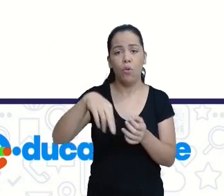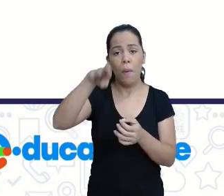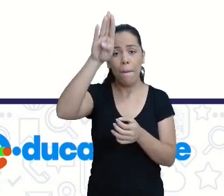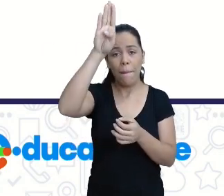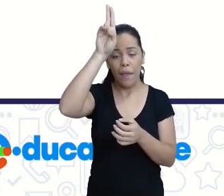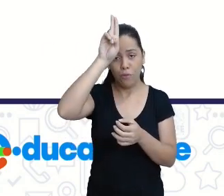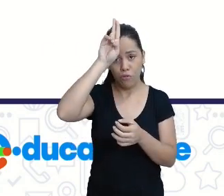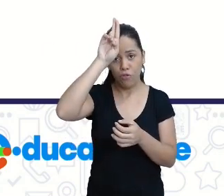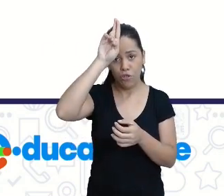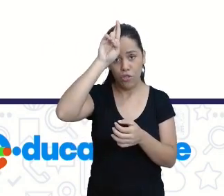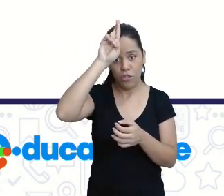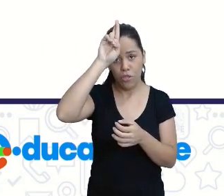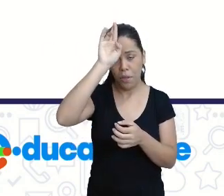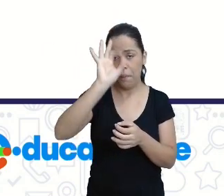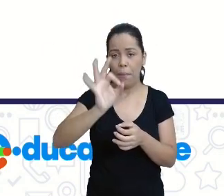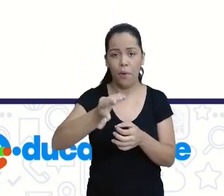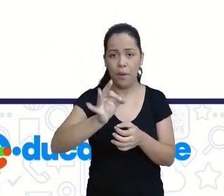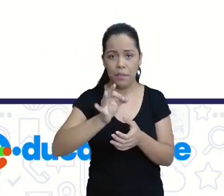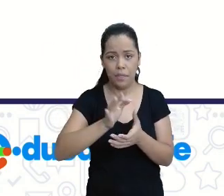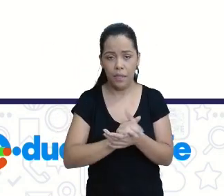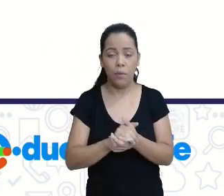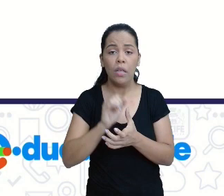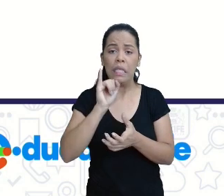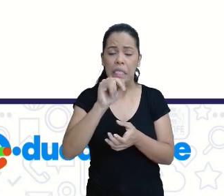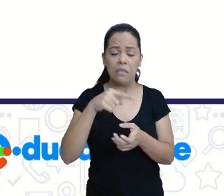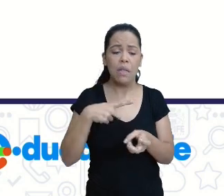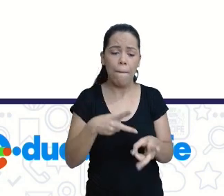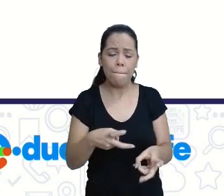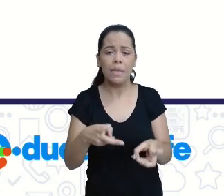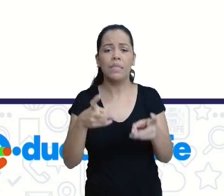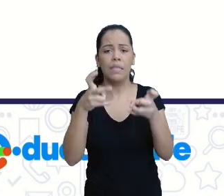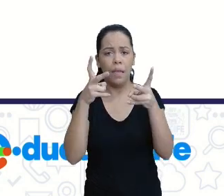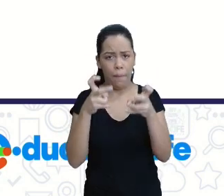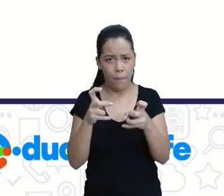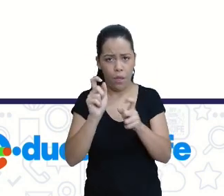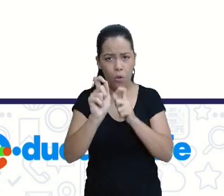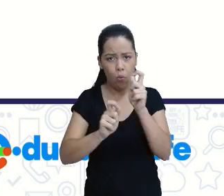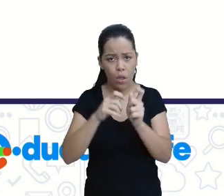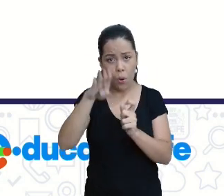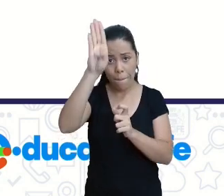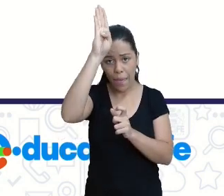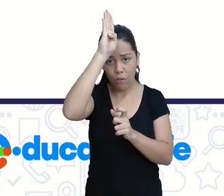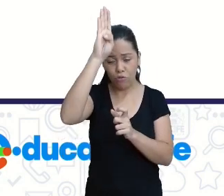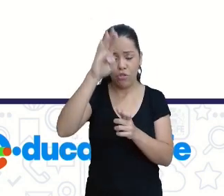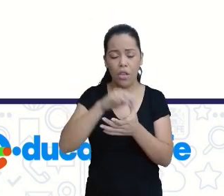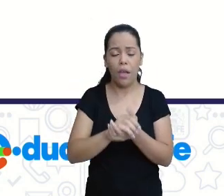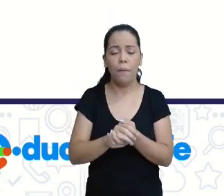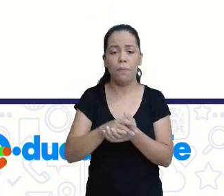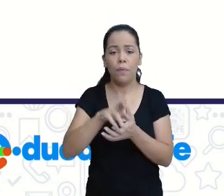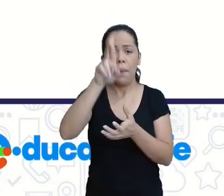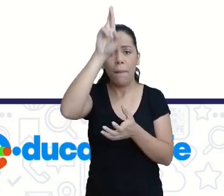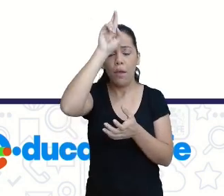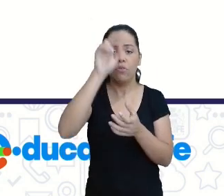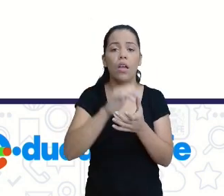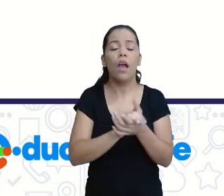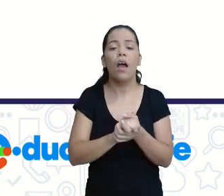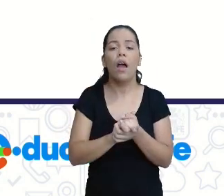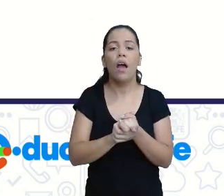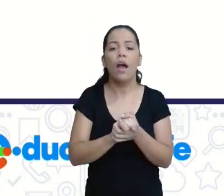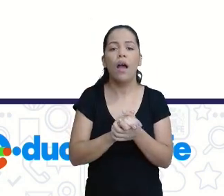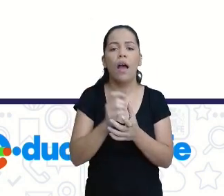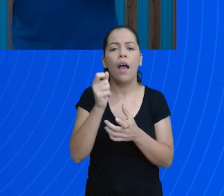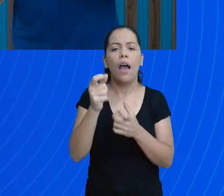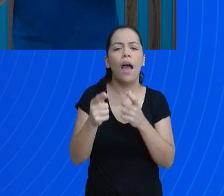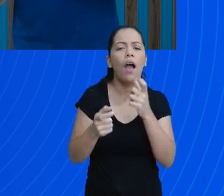Então, exatamente ao meio-dia, se você prestar atenção, você vai observar que alguns elementos não fazem sombra. Eles